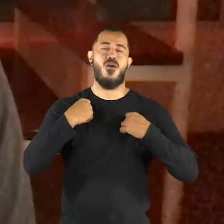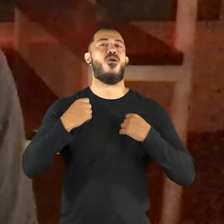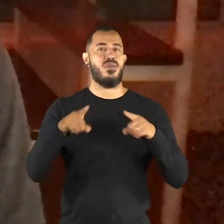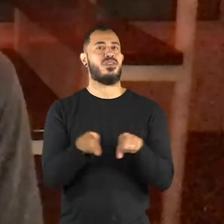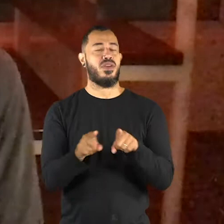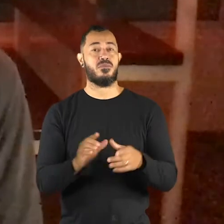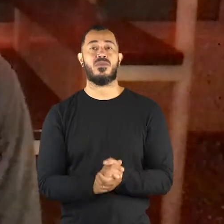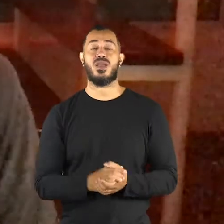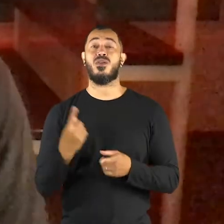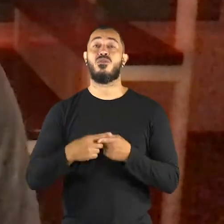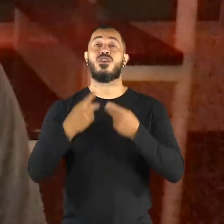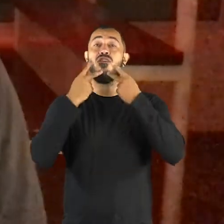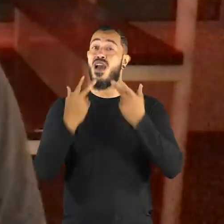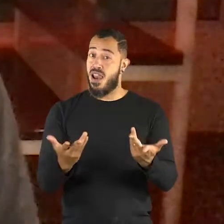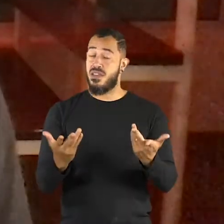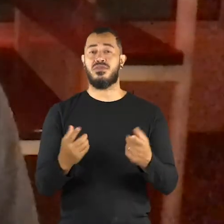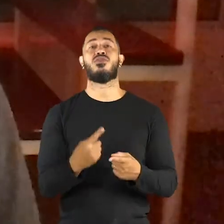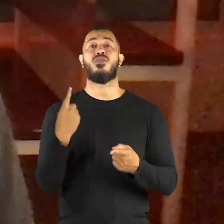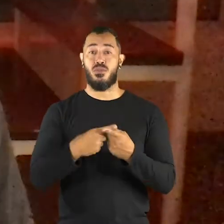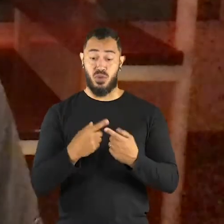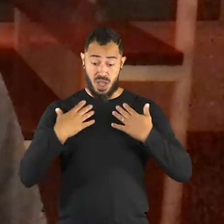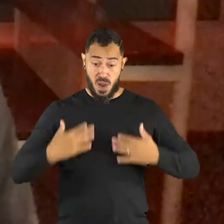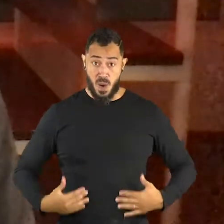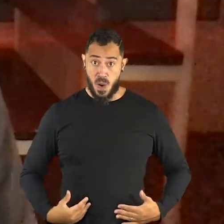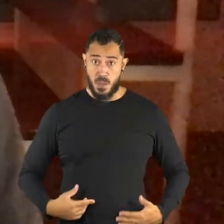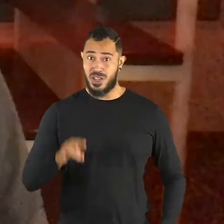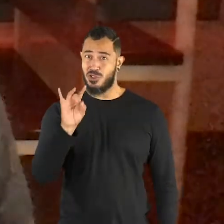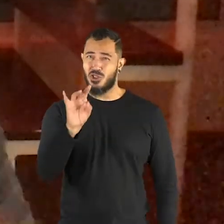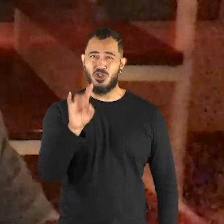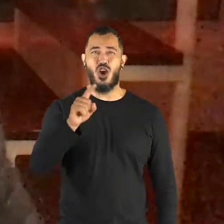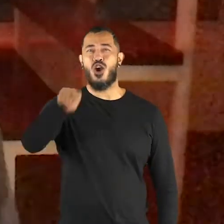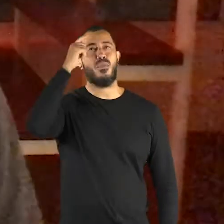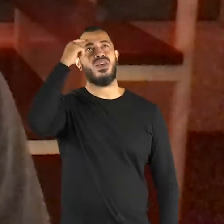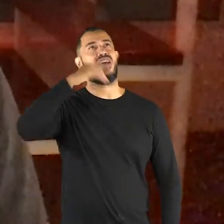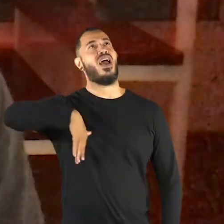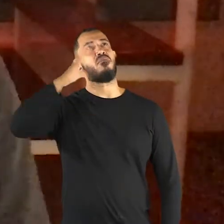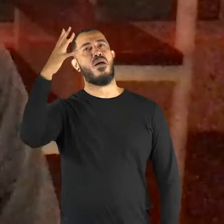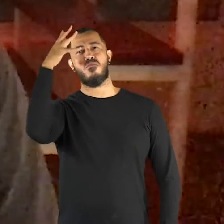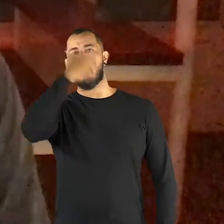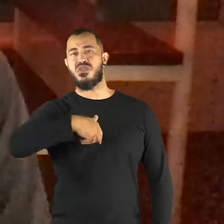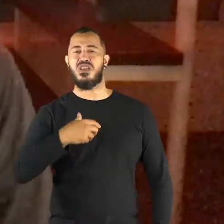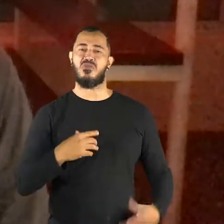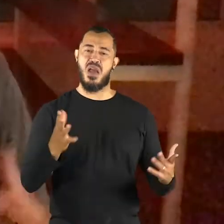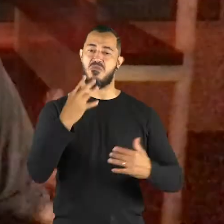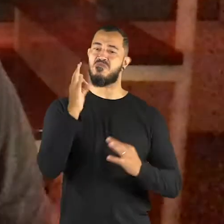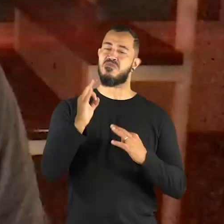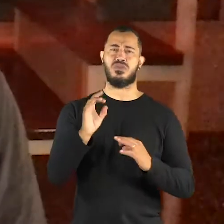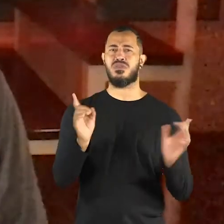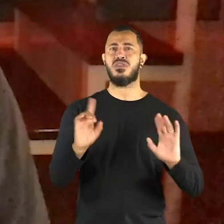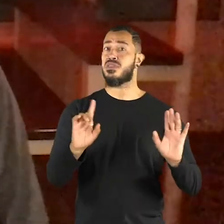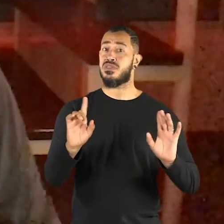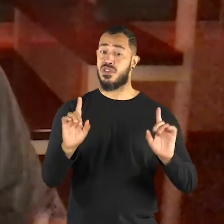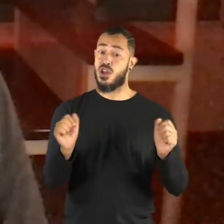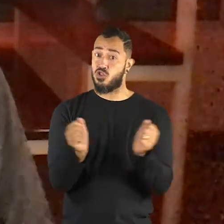Então, por que eu falo isso? O figurino não é um elemento somente para deixar a pessoa mais bonita ou bem arrumada. Ela é